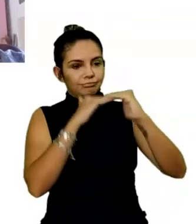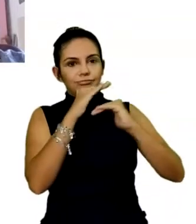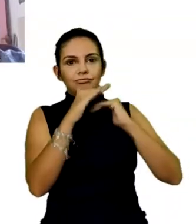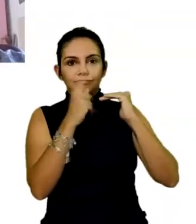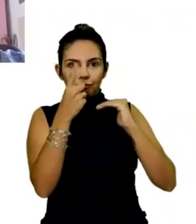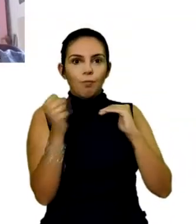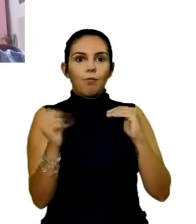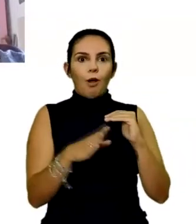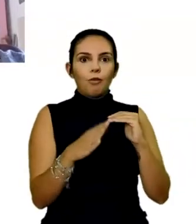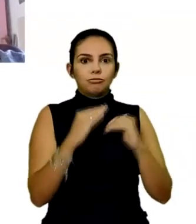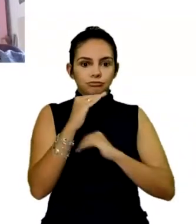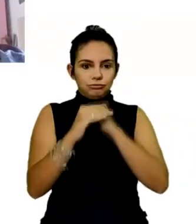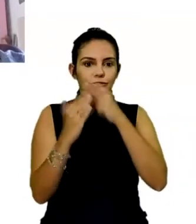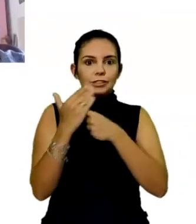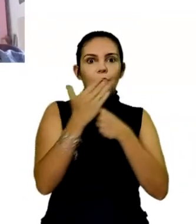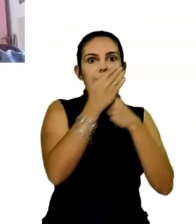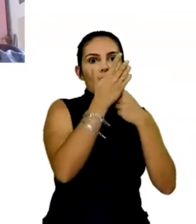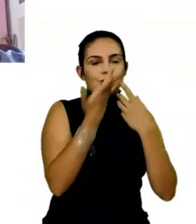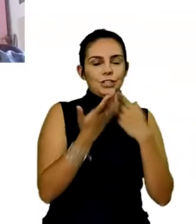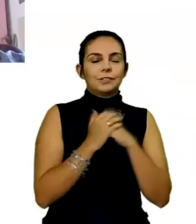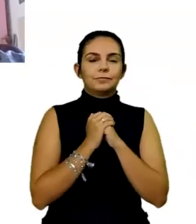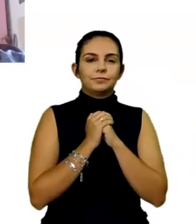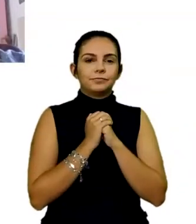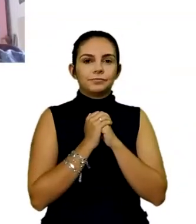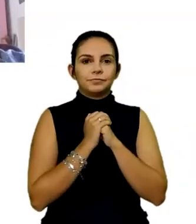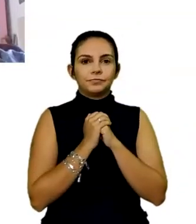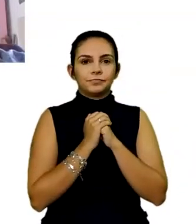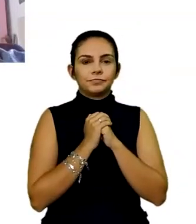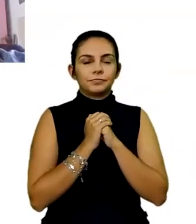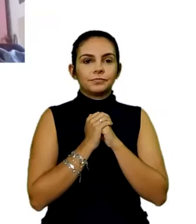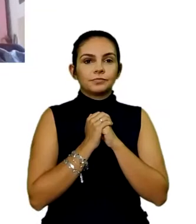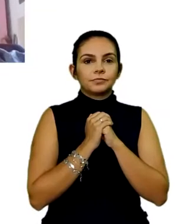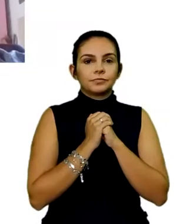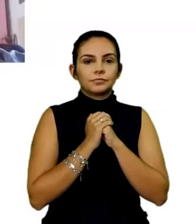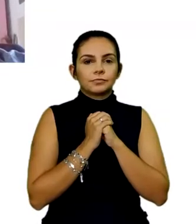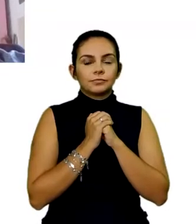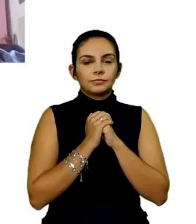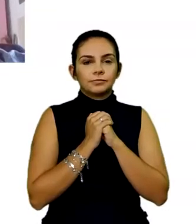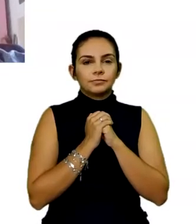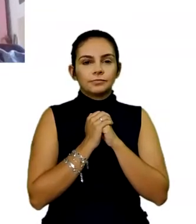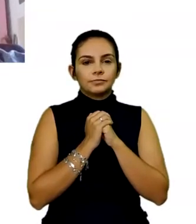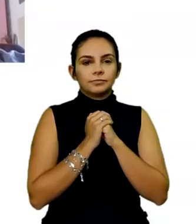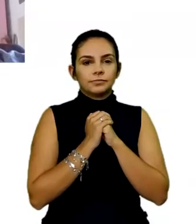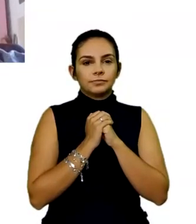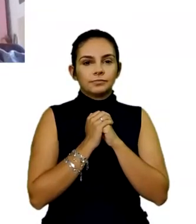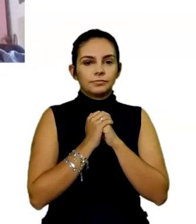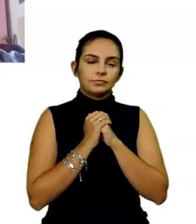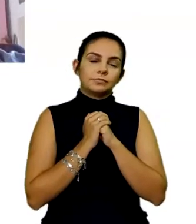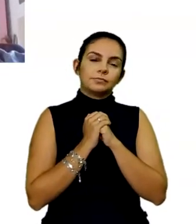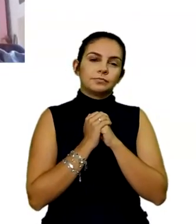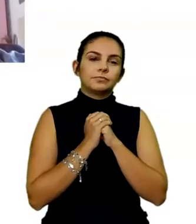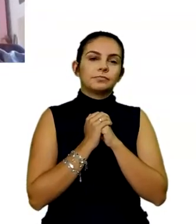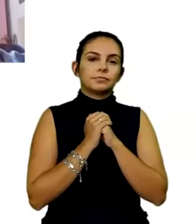isso foi uma coisa que evoluiu, né? A gente tinha que fazer as ilustrações. Fala, diga.